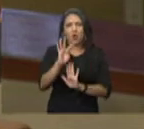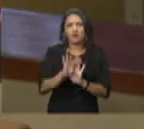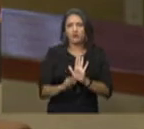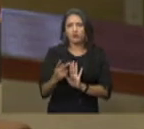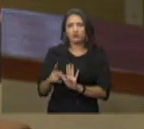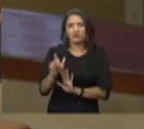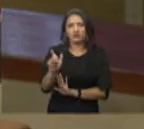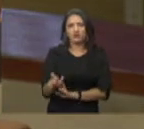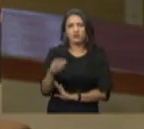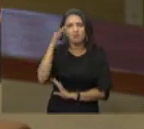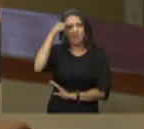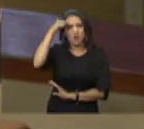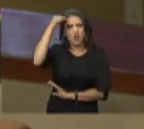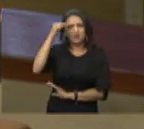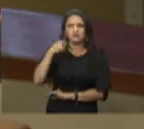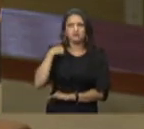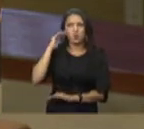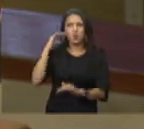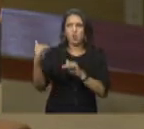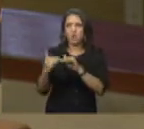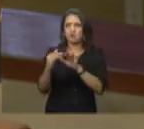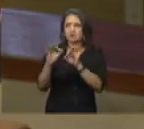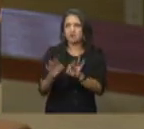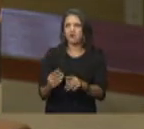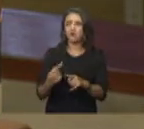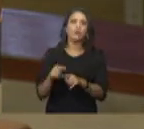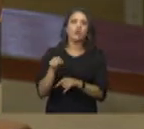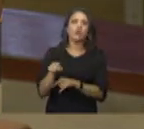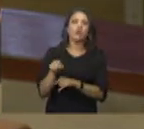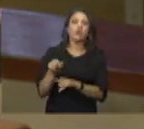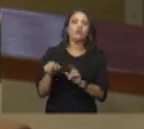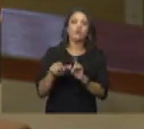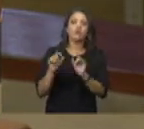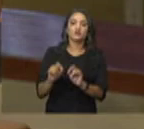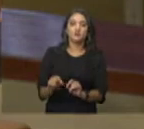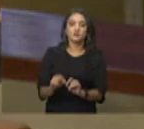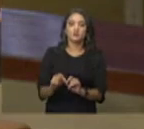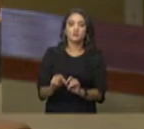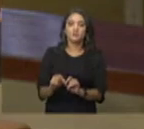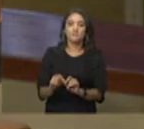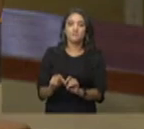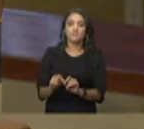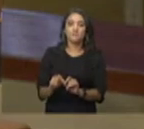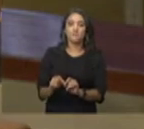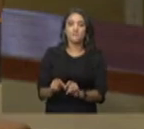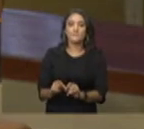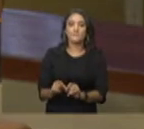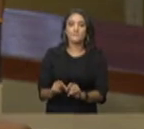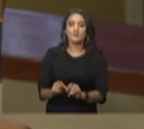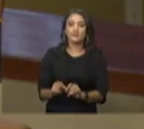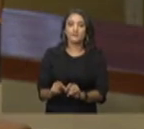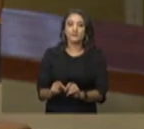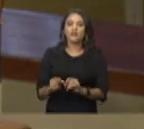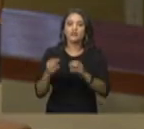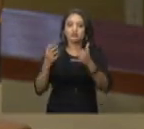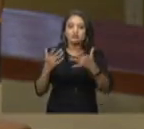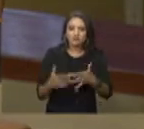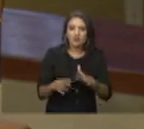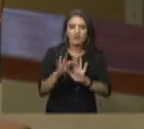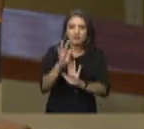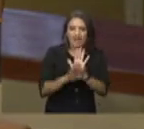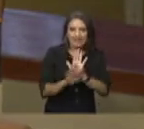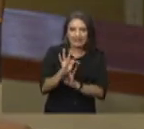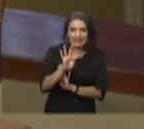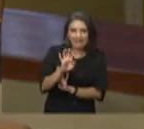porque ele faz digamos assim uma subdivisão não só da tese